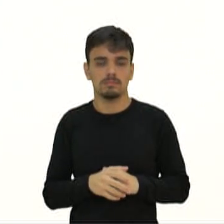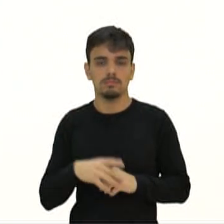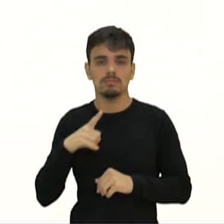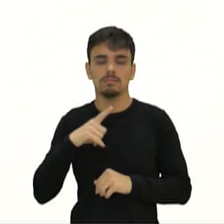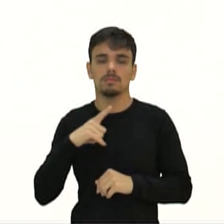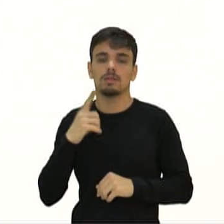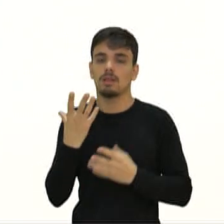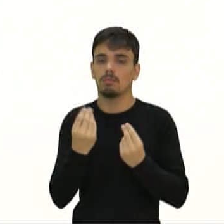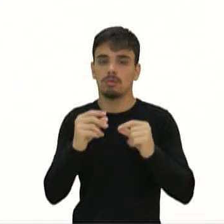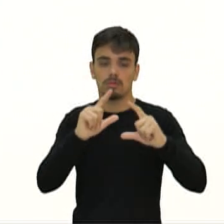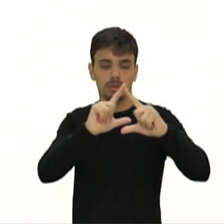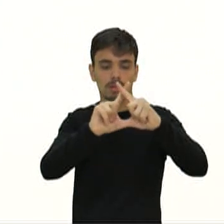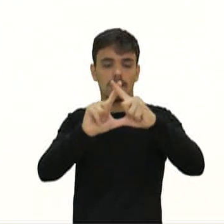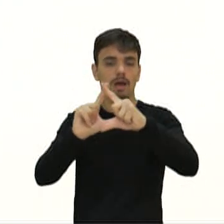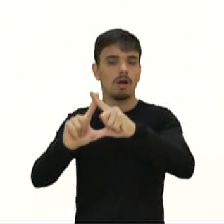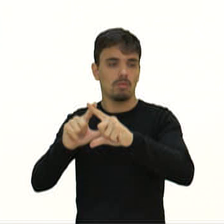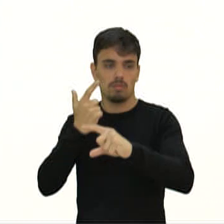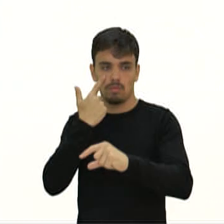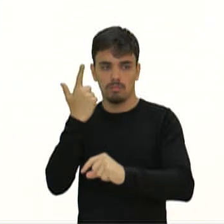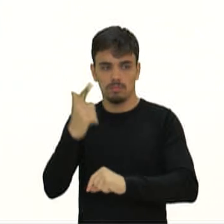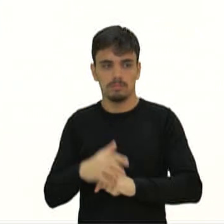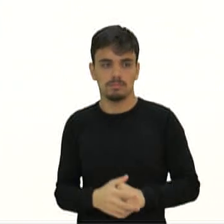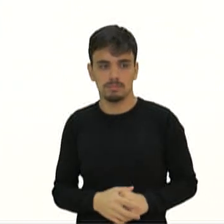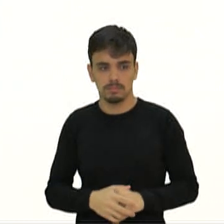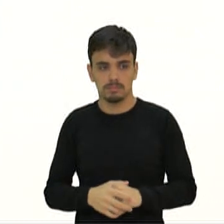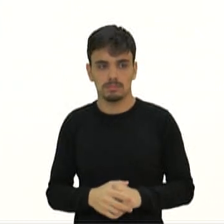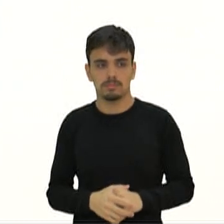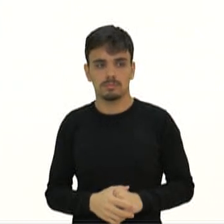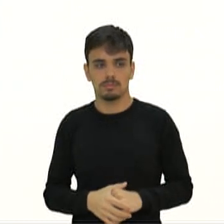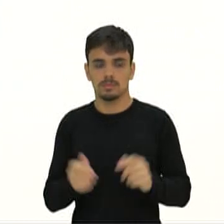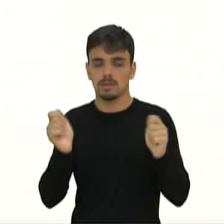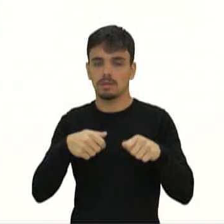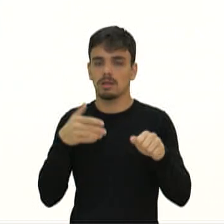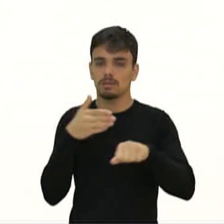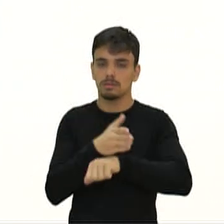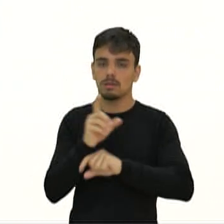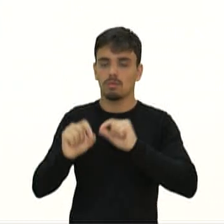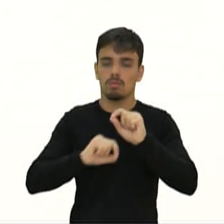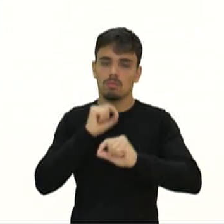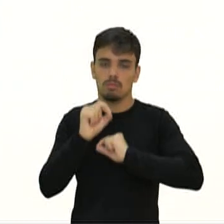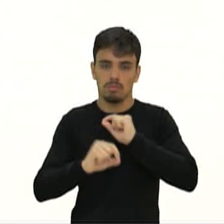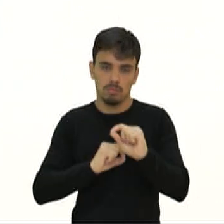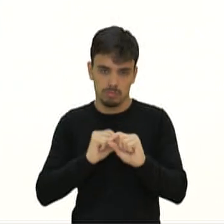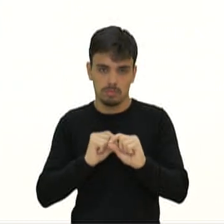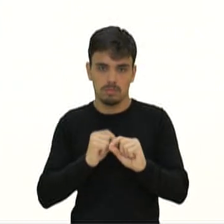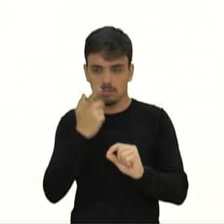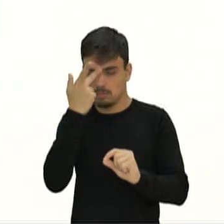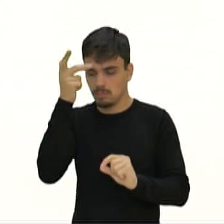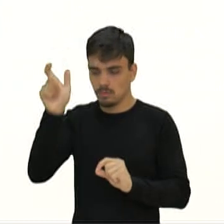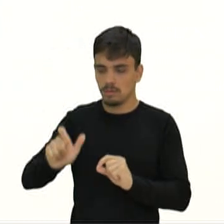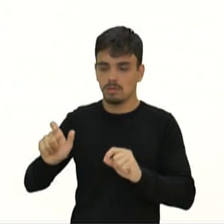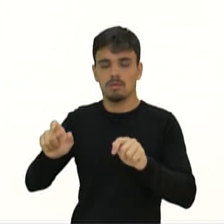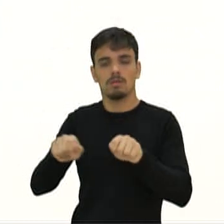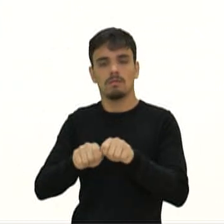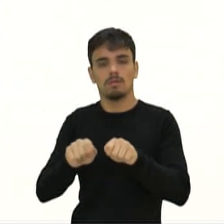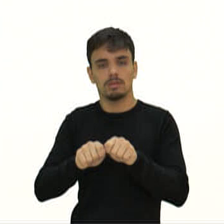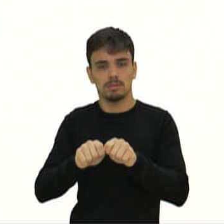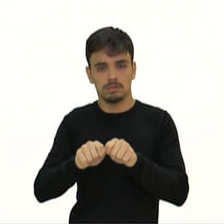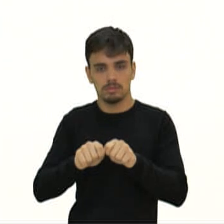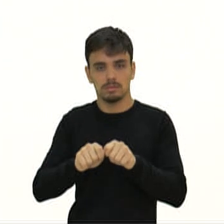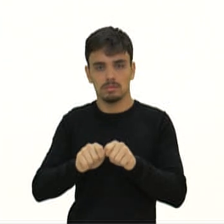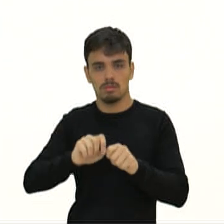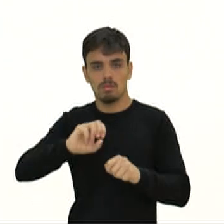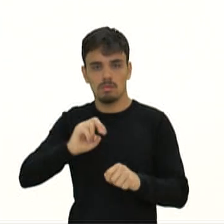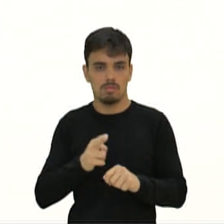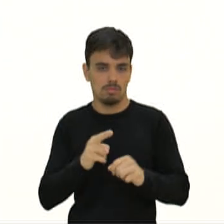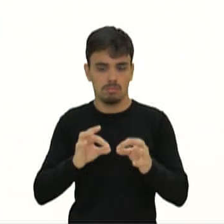muito triângulo como referência, aonde você consegue estar acessando, por exemplo, para as pessoas, fazerem com que elas possam ou